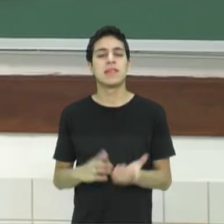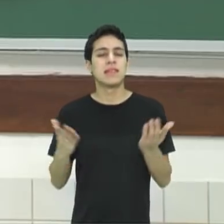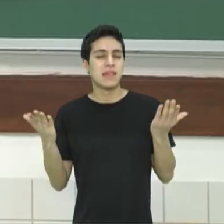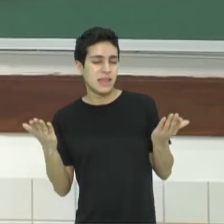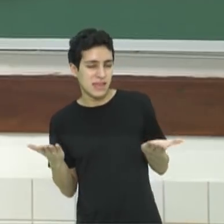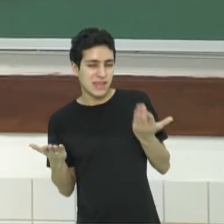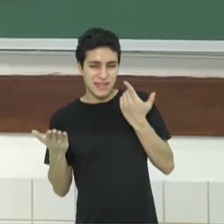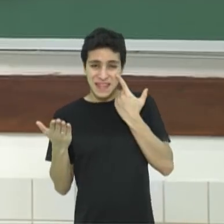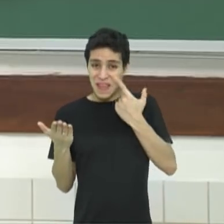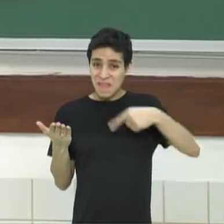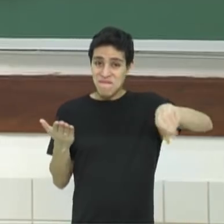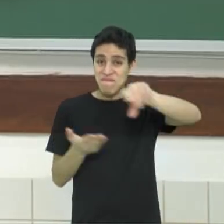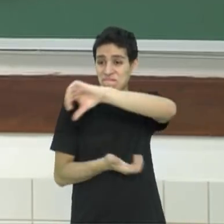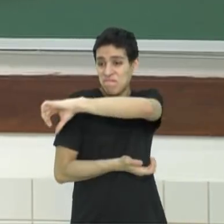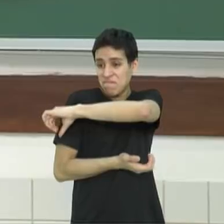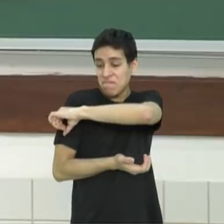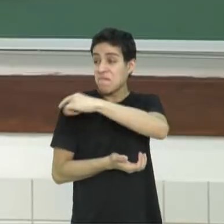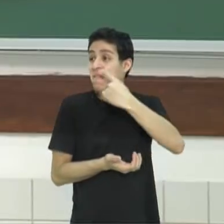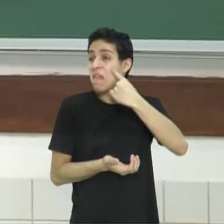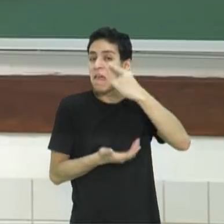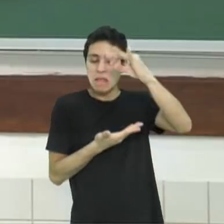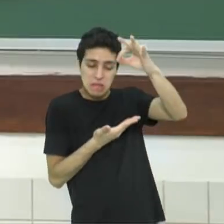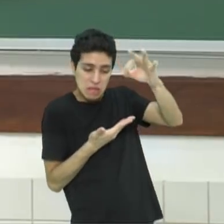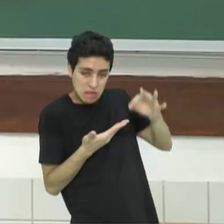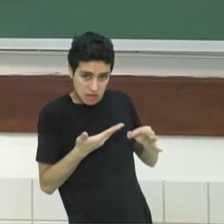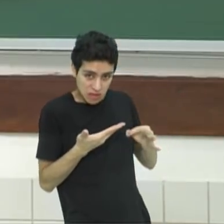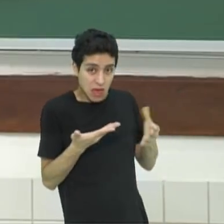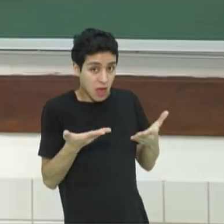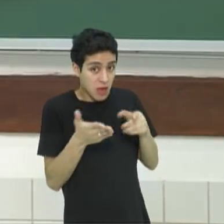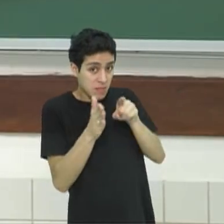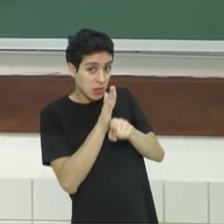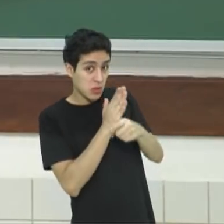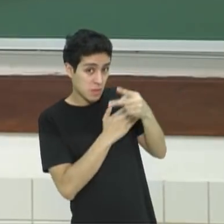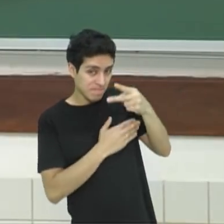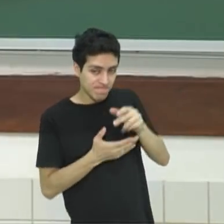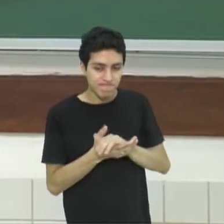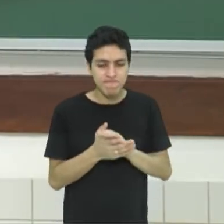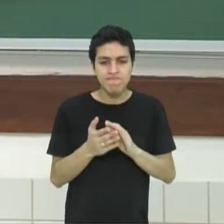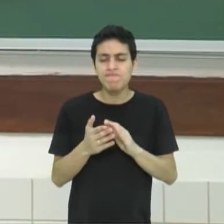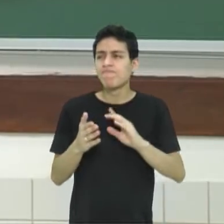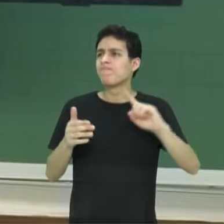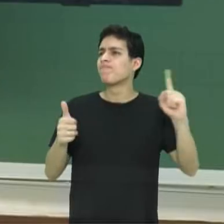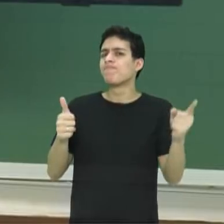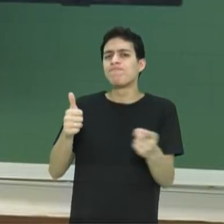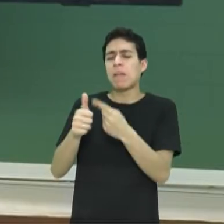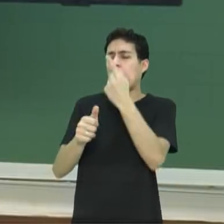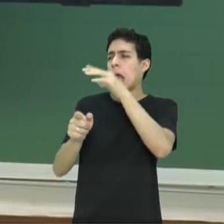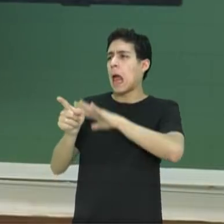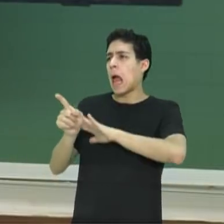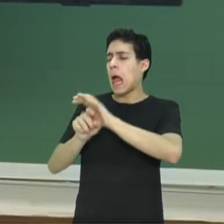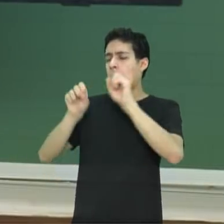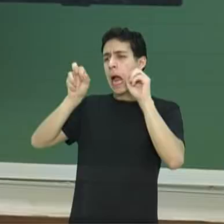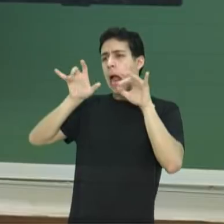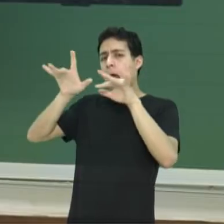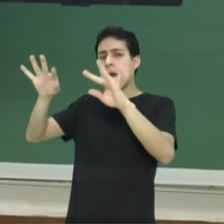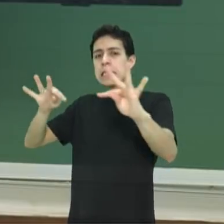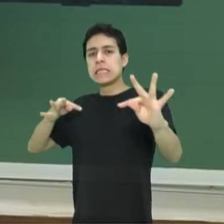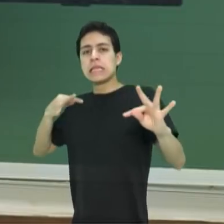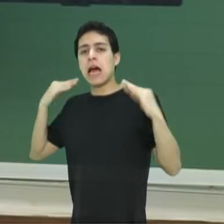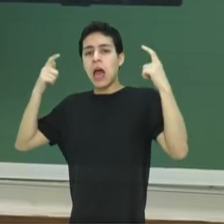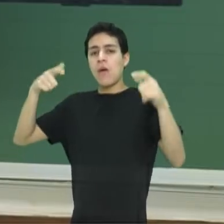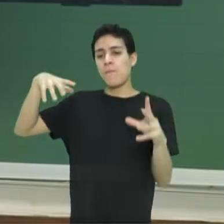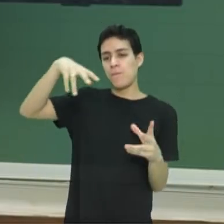Bom, vamos lá no ano, vamos à correção do nosso segundo questionário aqui. Qual é o primeiro destino turístico do mundo? Tchananã,